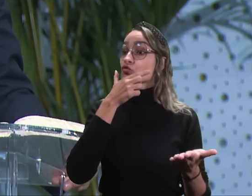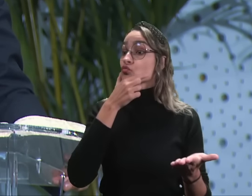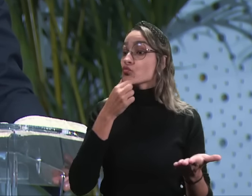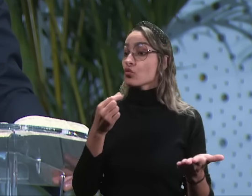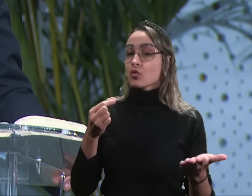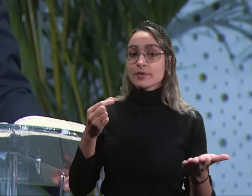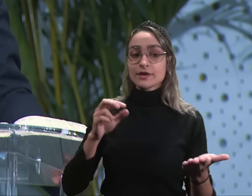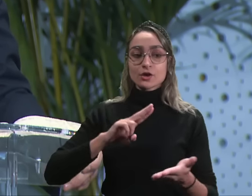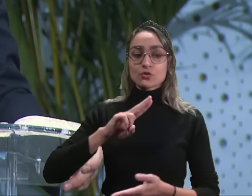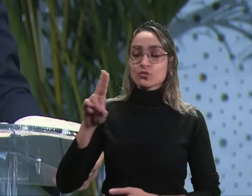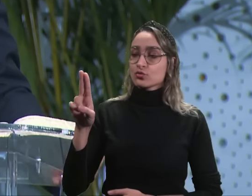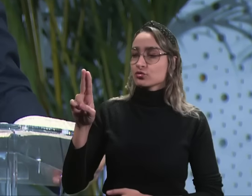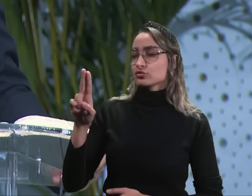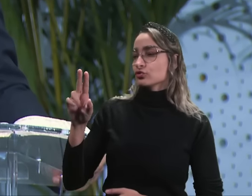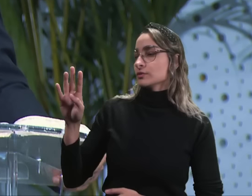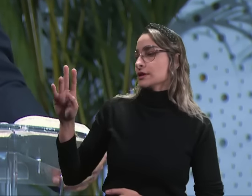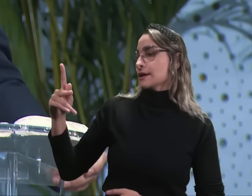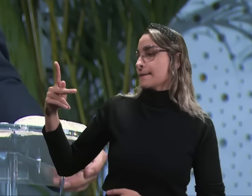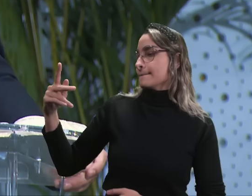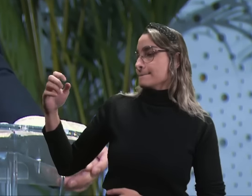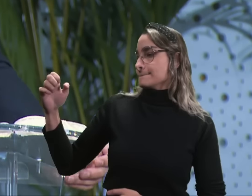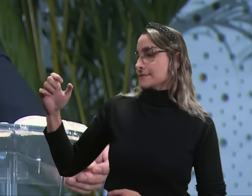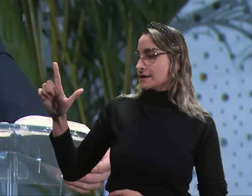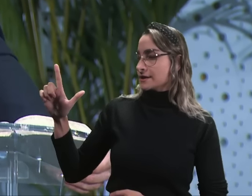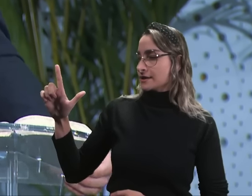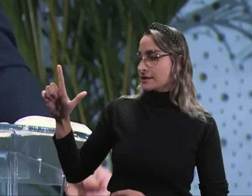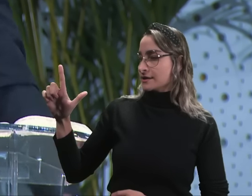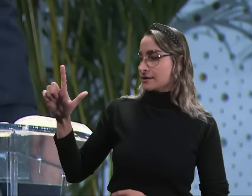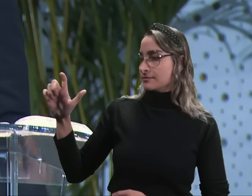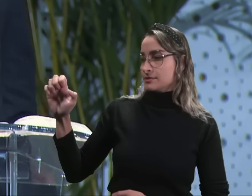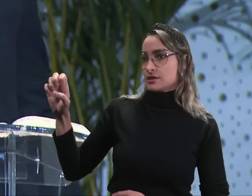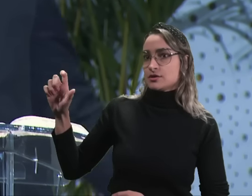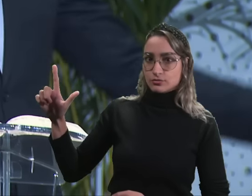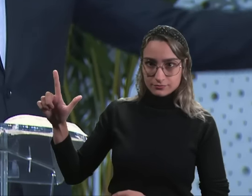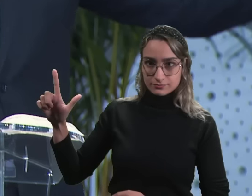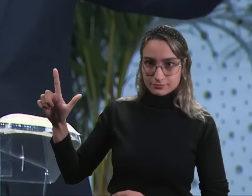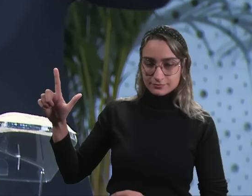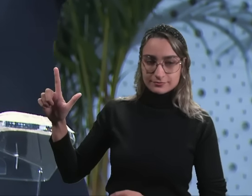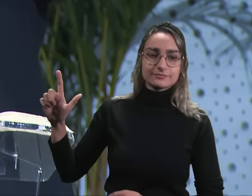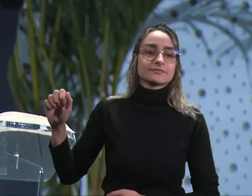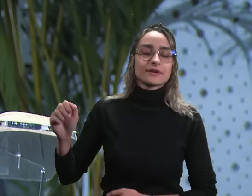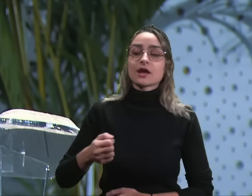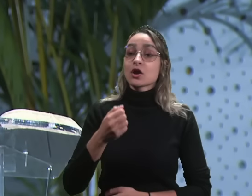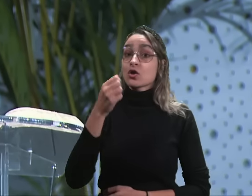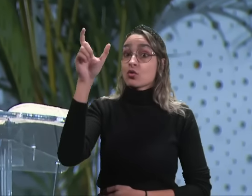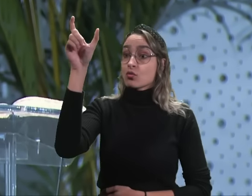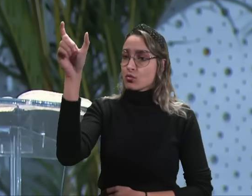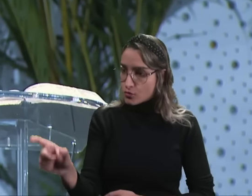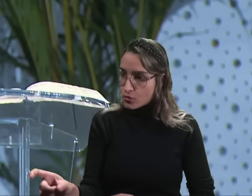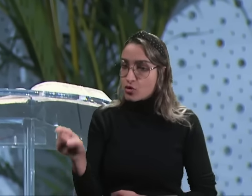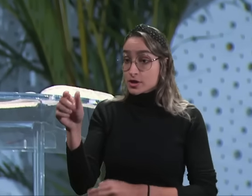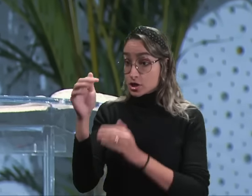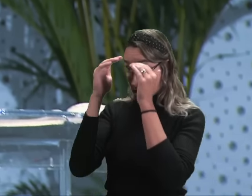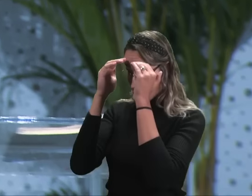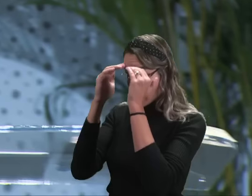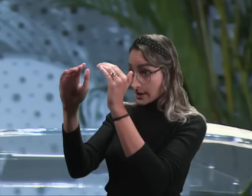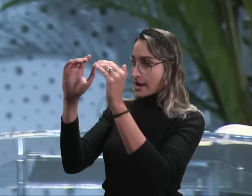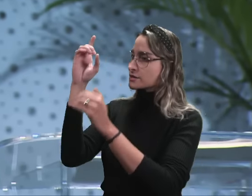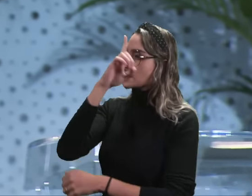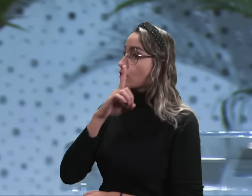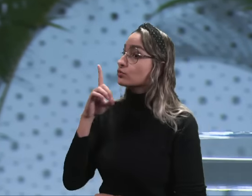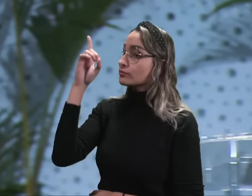1845 José beites José beites foi um Talvez um principal líder